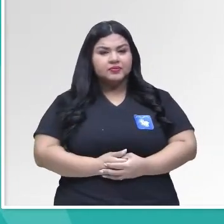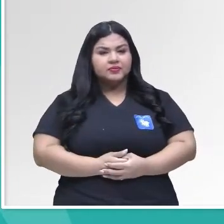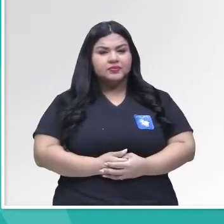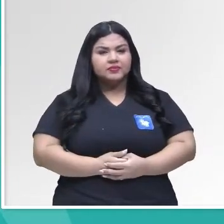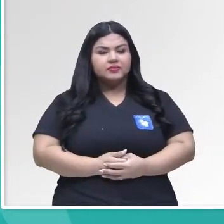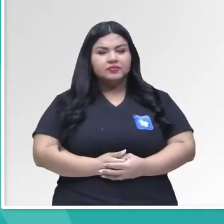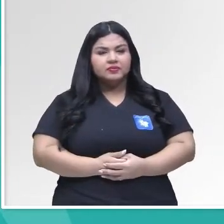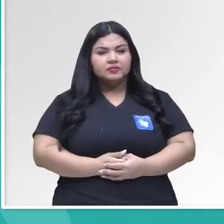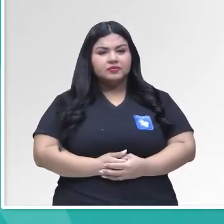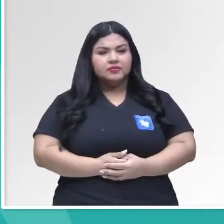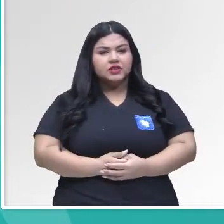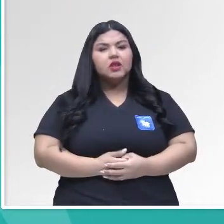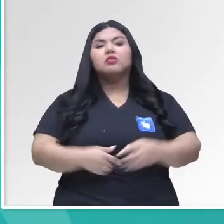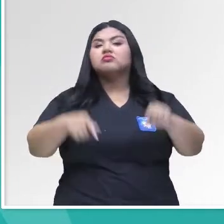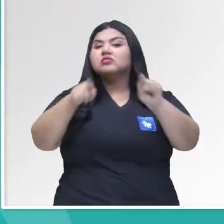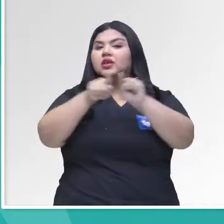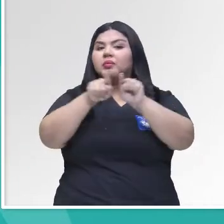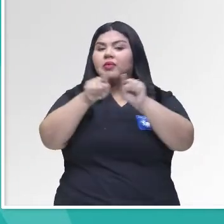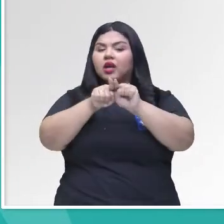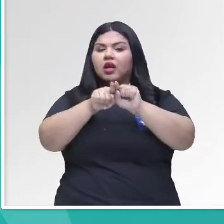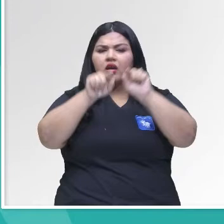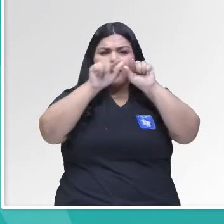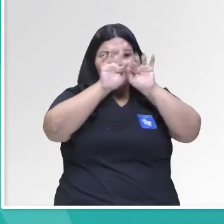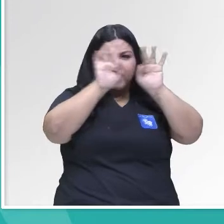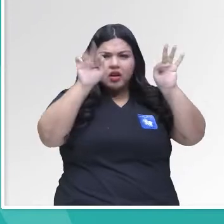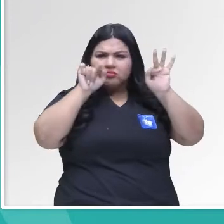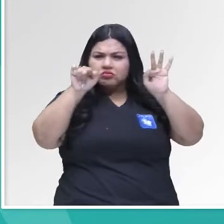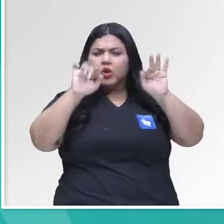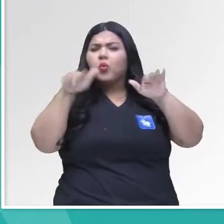Olha também os sinais de pontuação. Qual a intenção